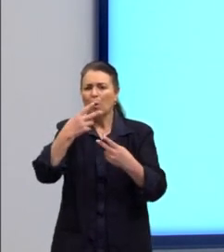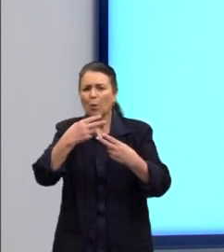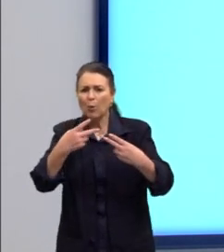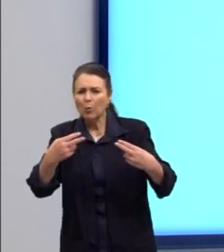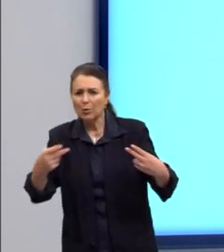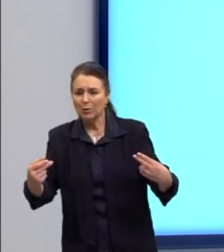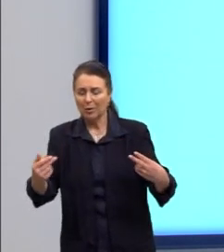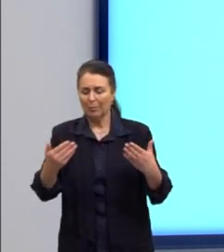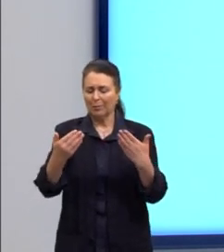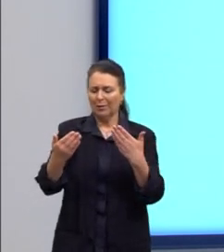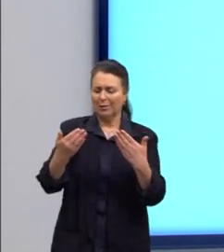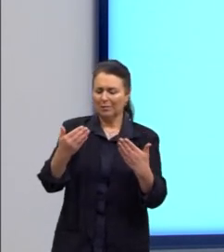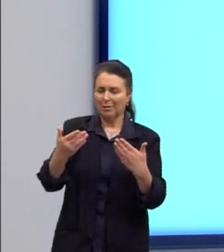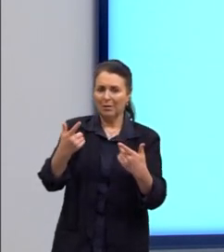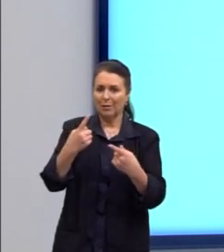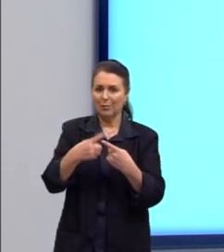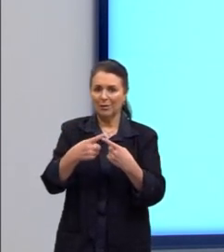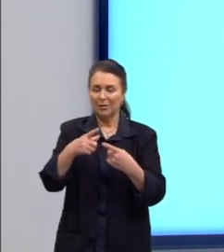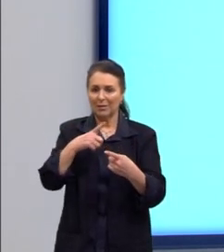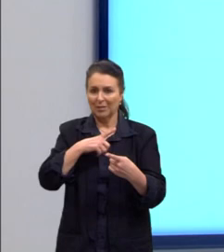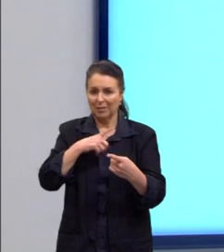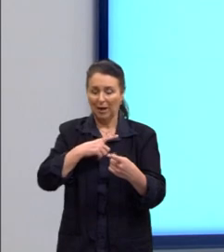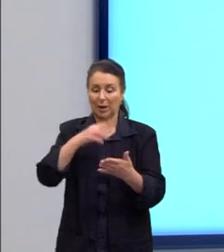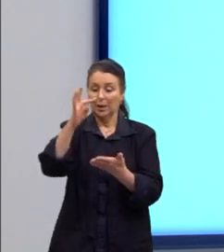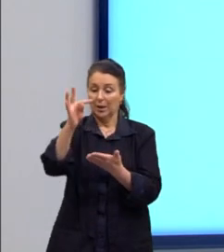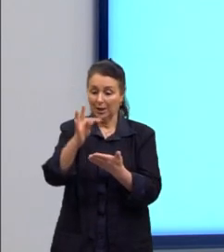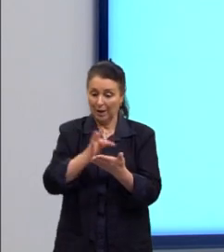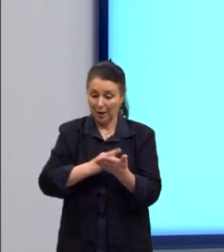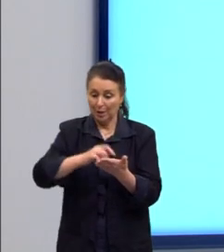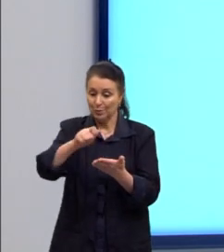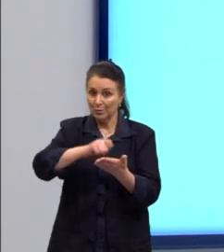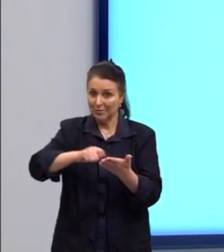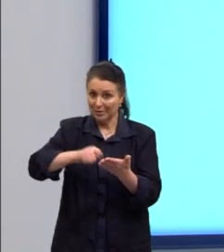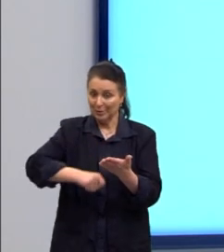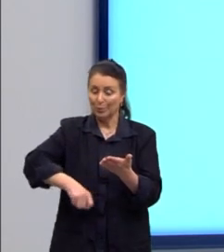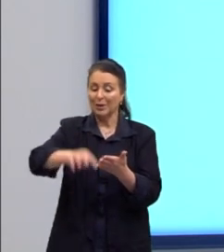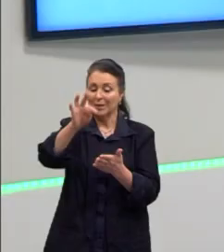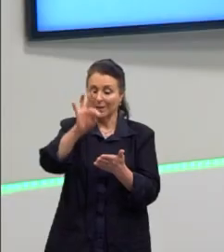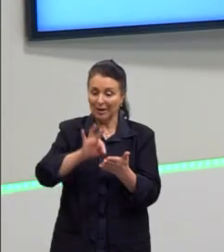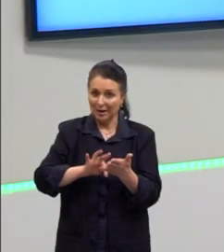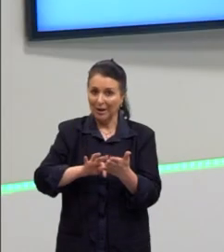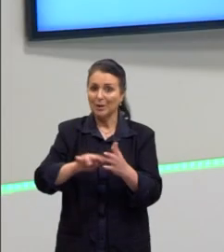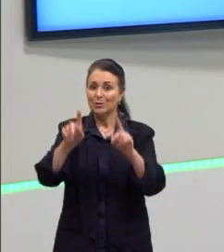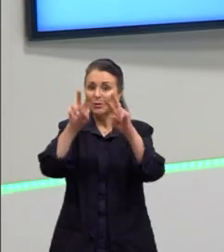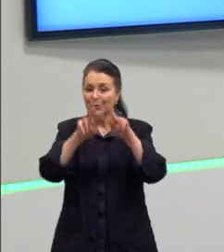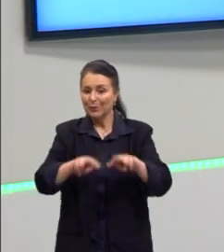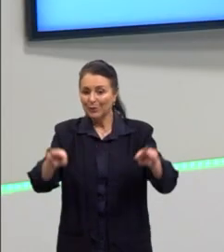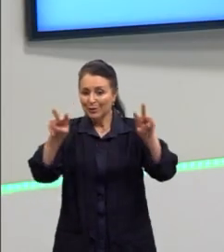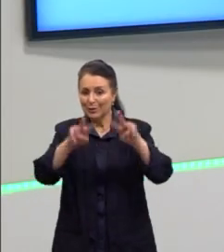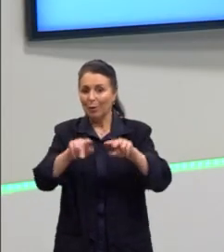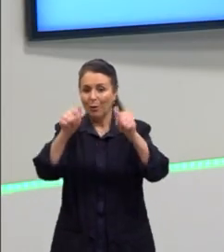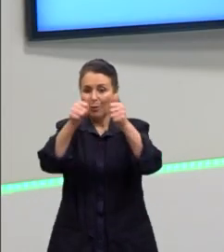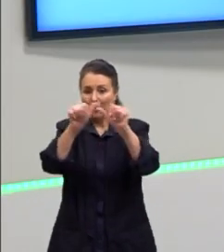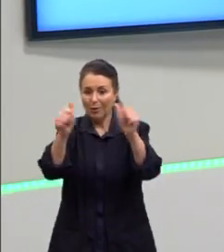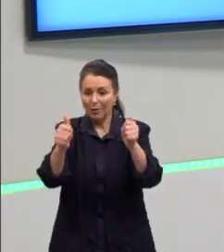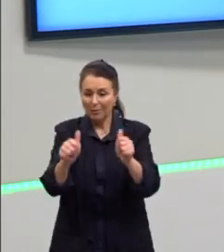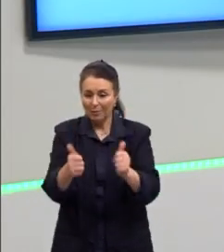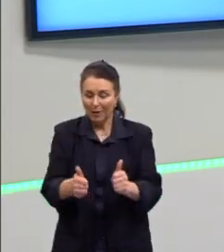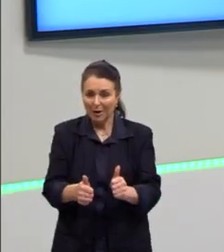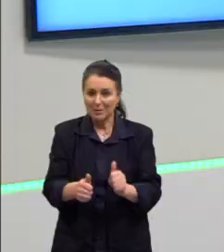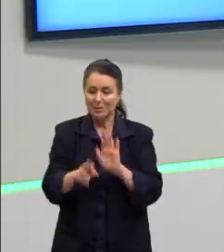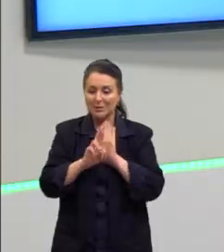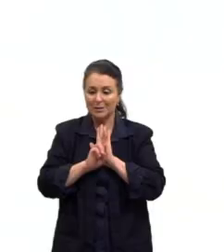para analisar porque nós temos além de texto escrito um texto visual imagens que falam imagens que